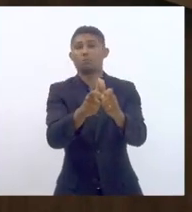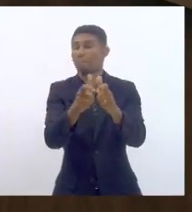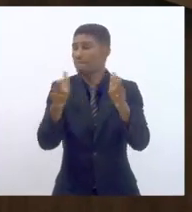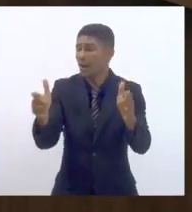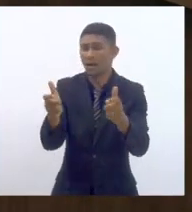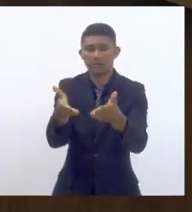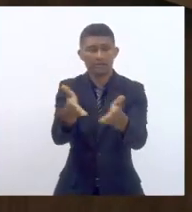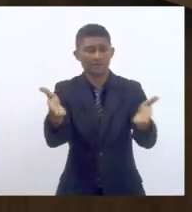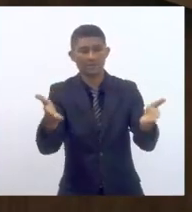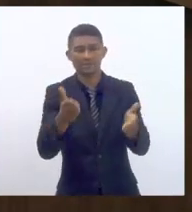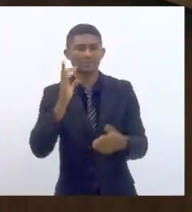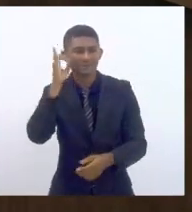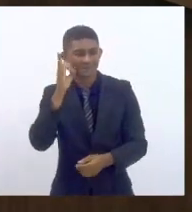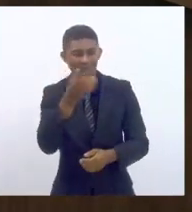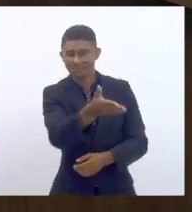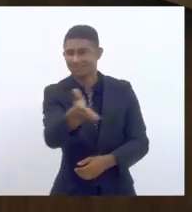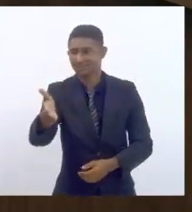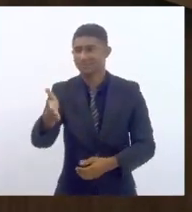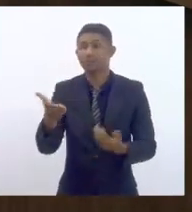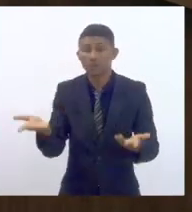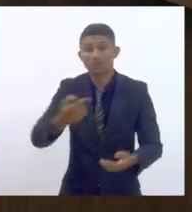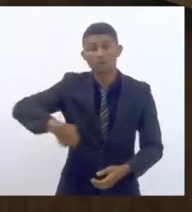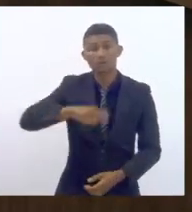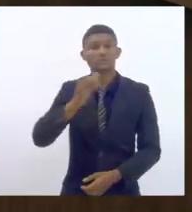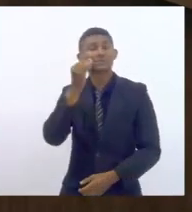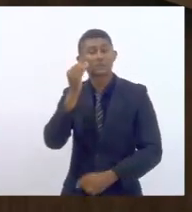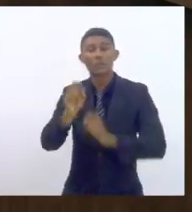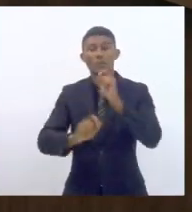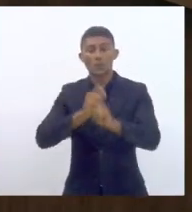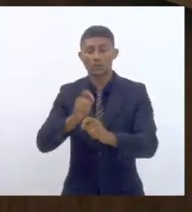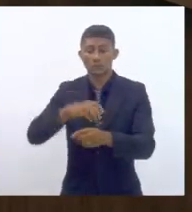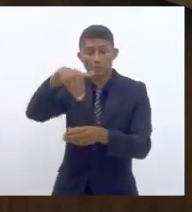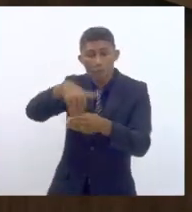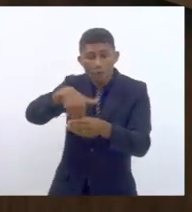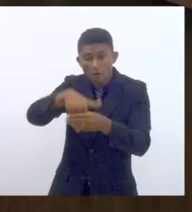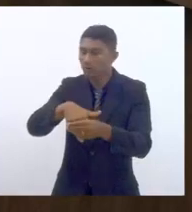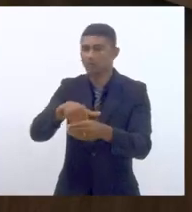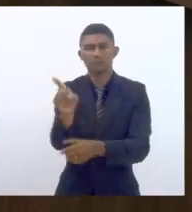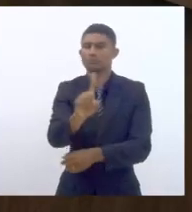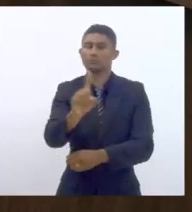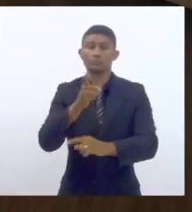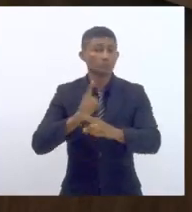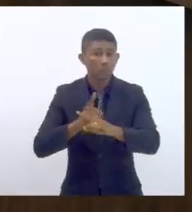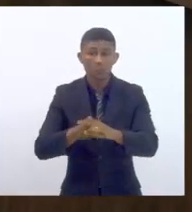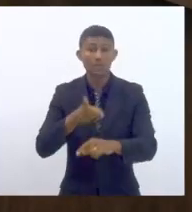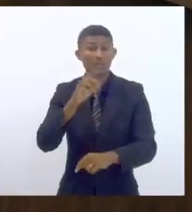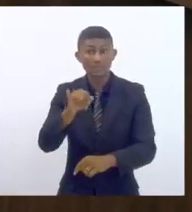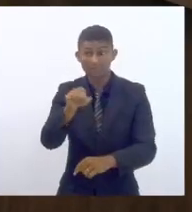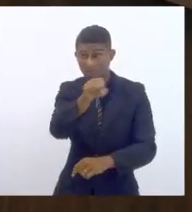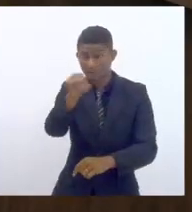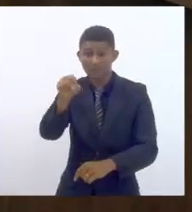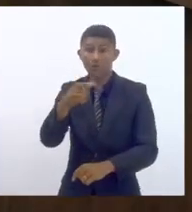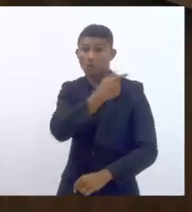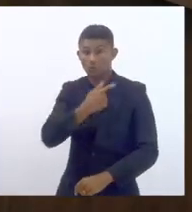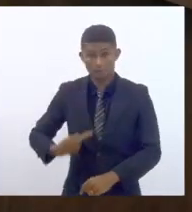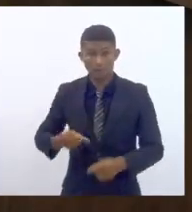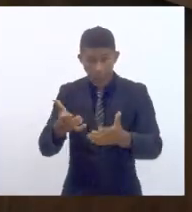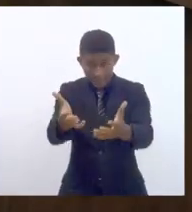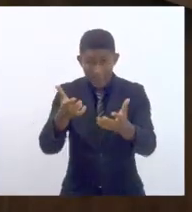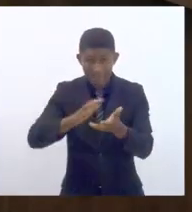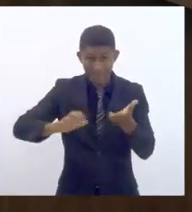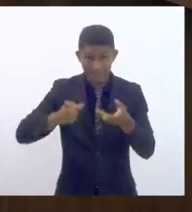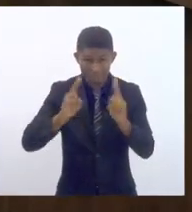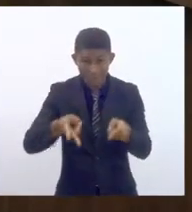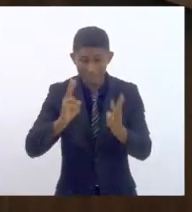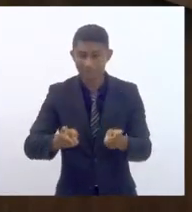tentando fazer é não ir para a votação. Porque se o governo quiser manter o veto, acabou.